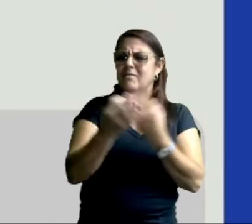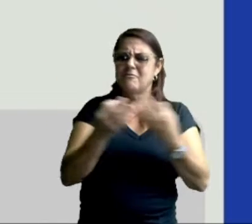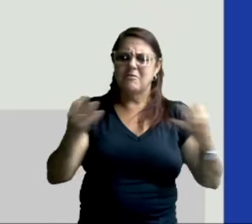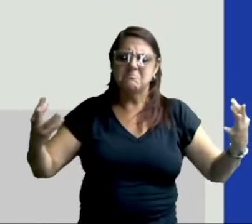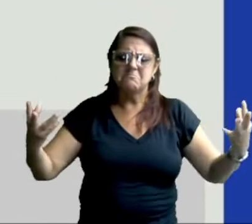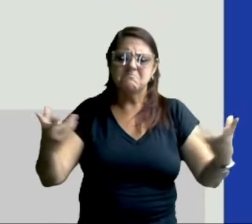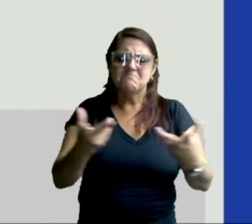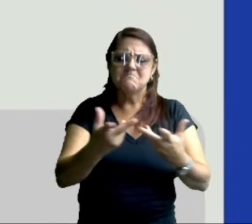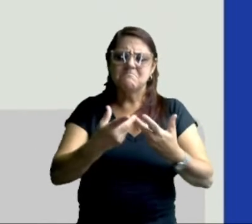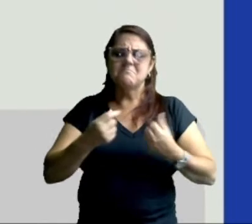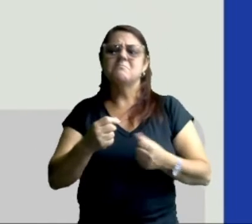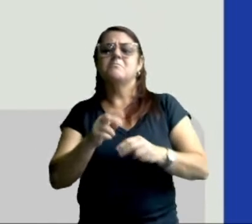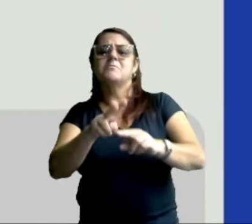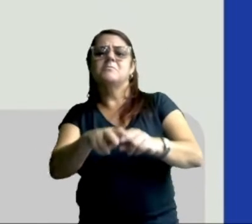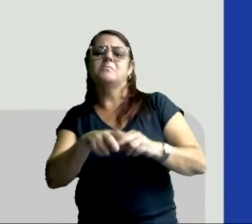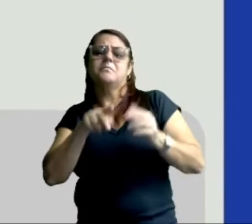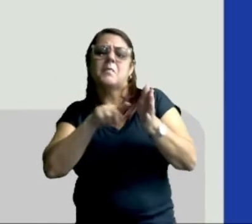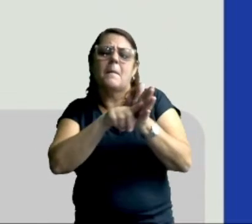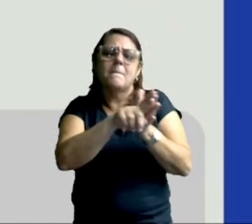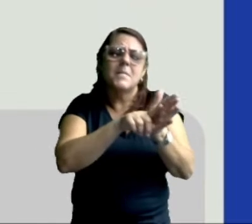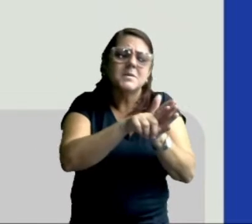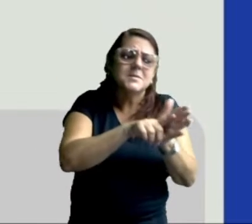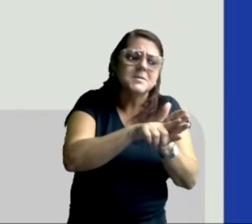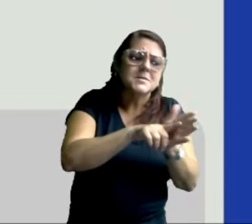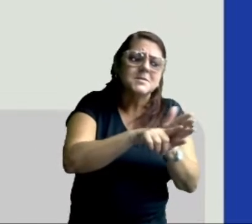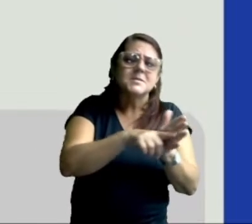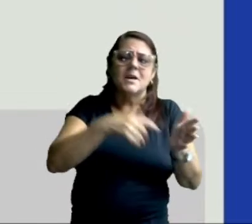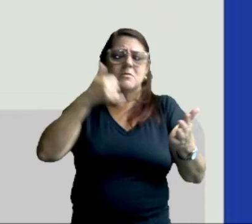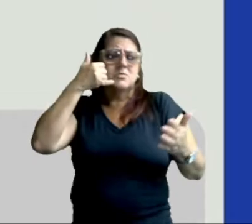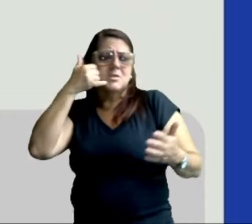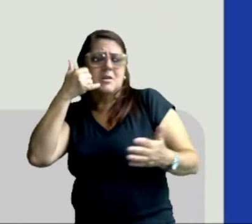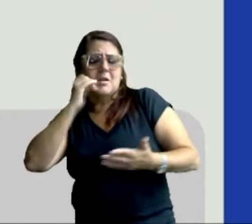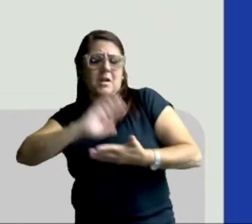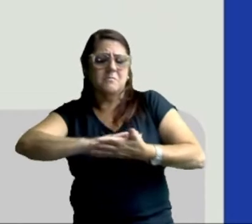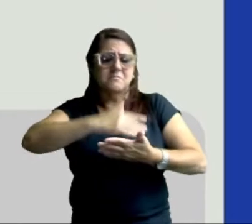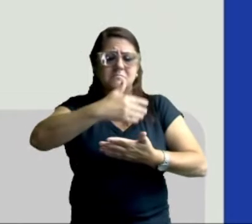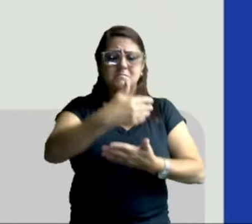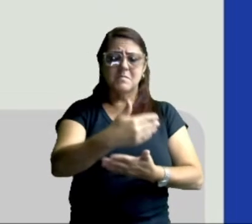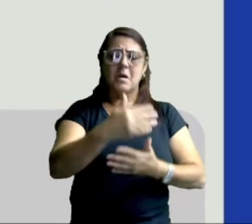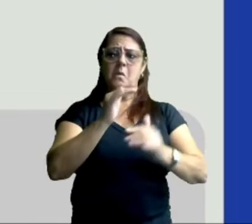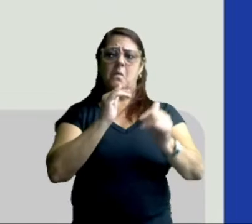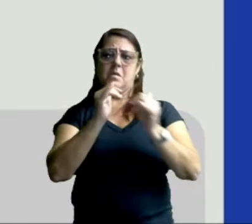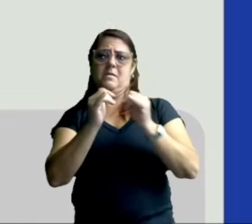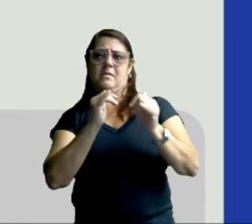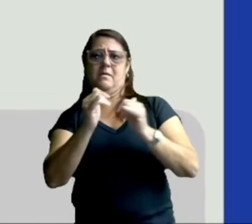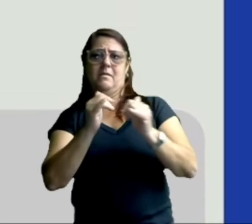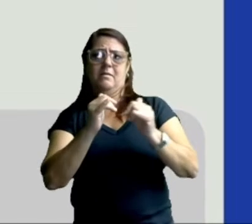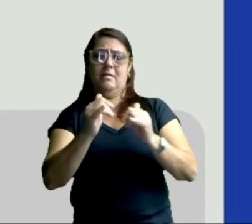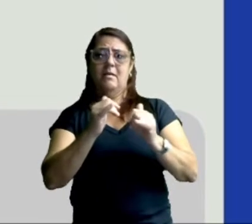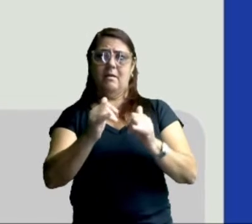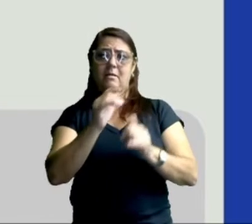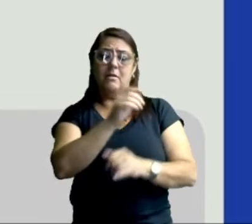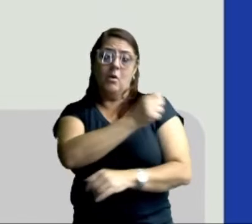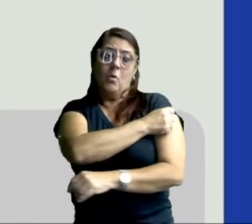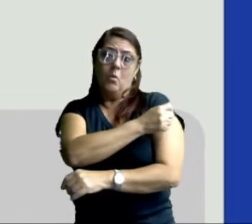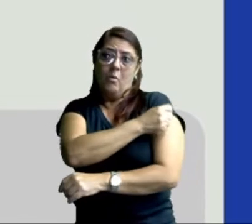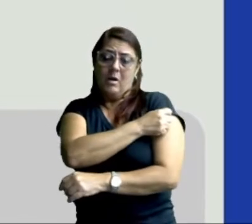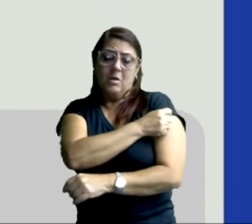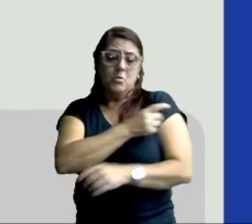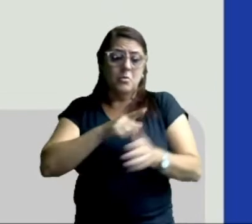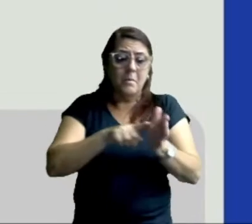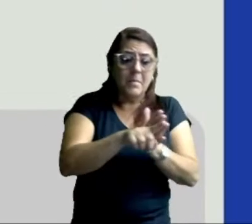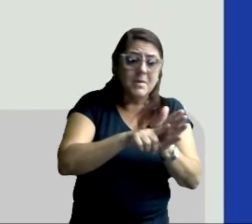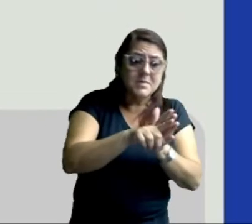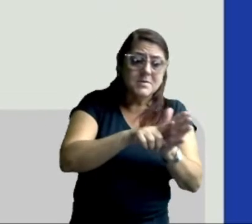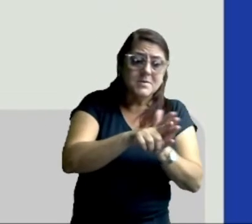exemplo, pesquisa. O nosso aluno com um celular ou com um tablet, com acesso à internet, ele pode realizar imediatamente ali